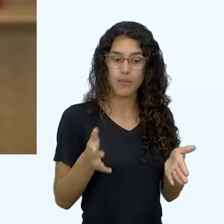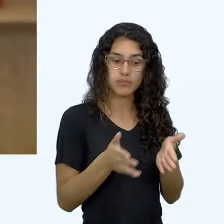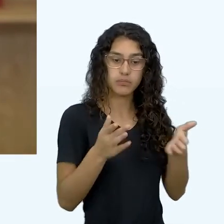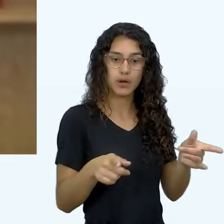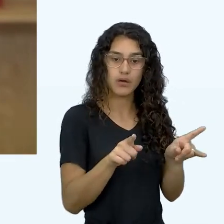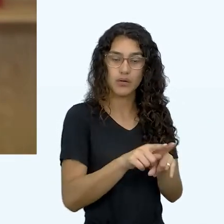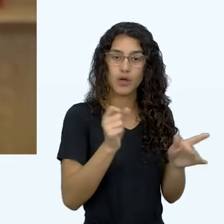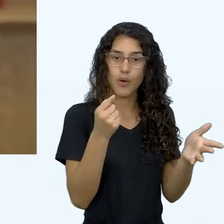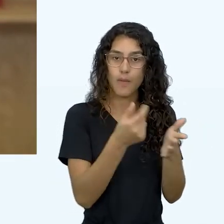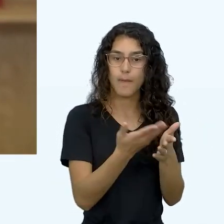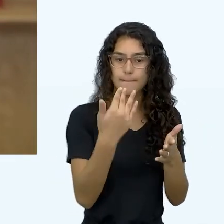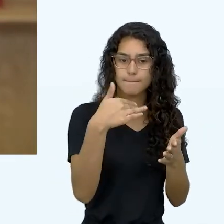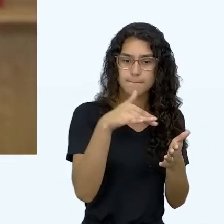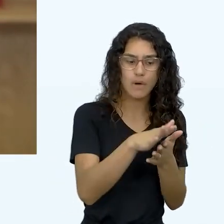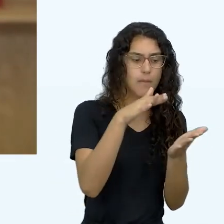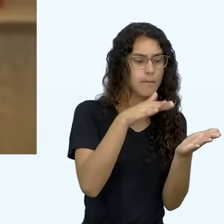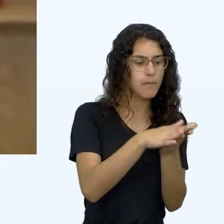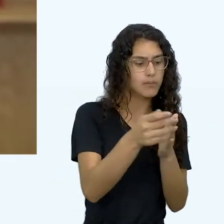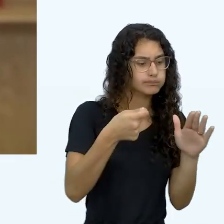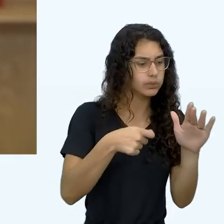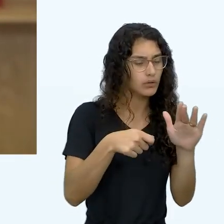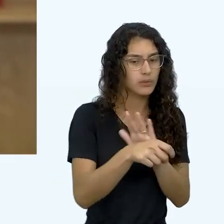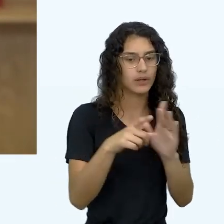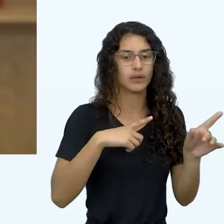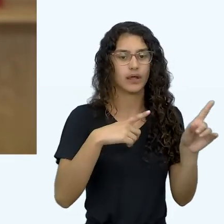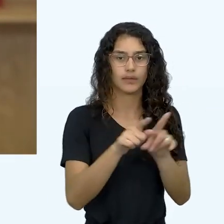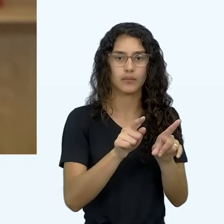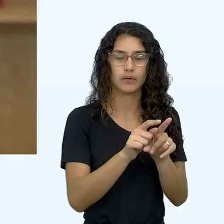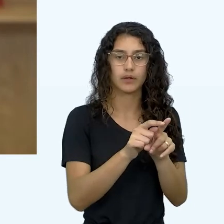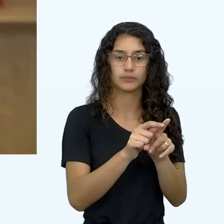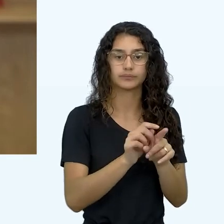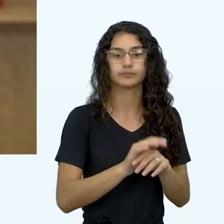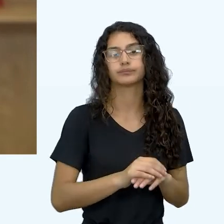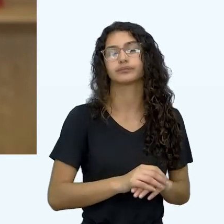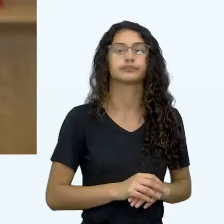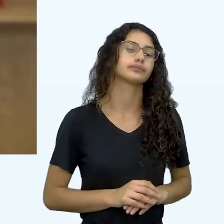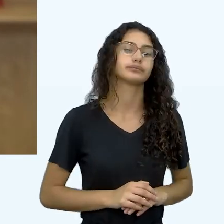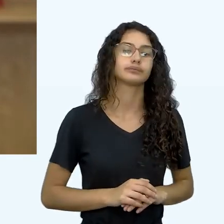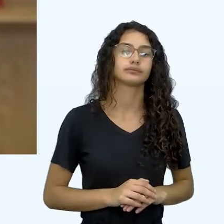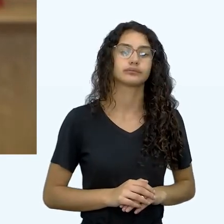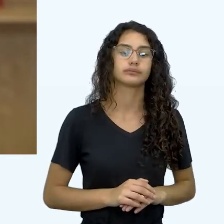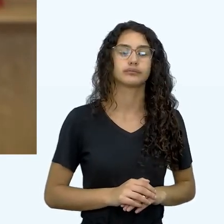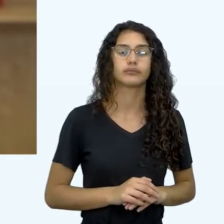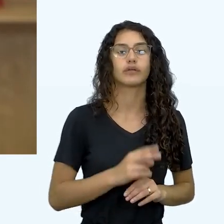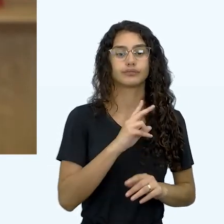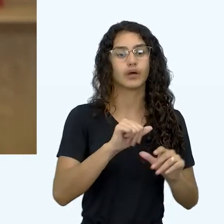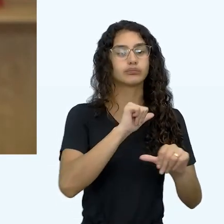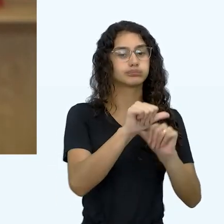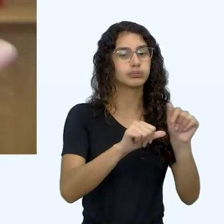para você comprar mais aplicações, mais investimentos, mais ativos, coisas que te dão renda, você vai